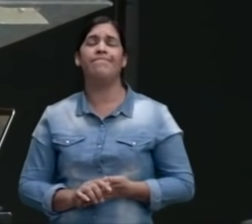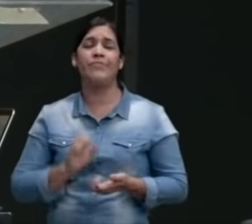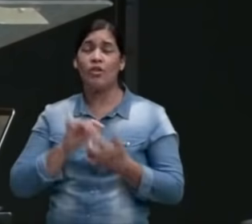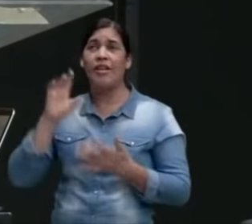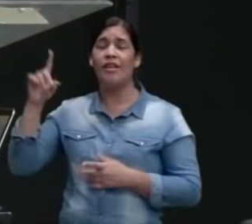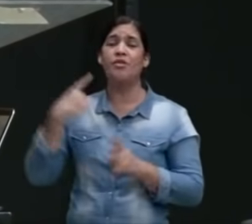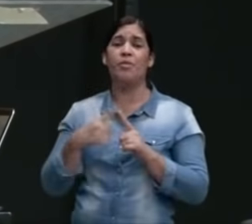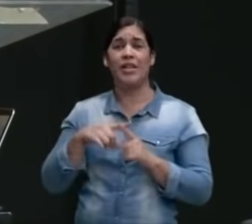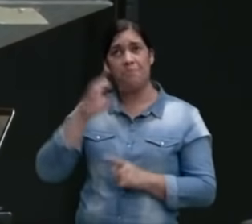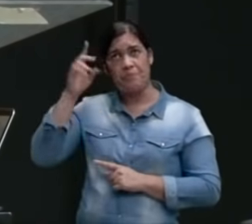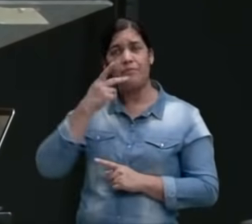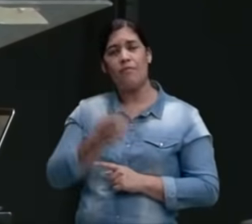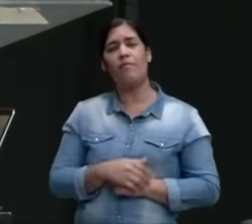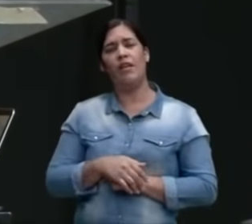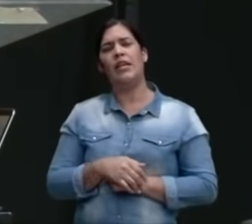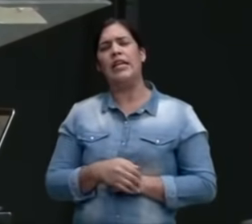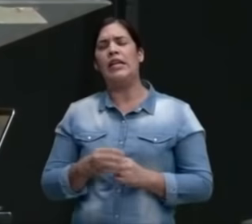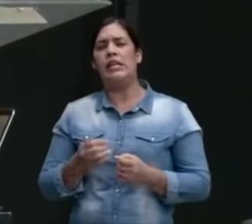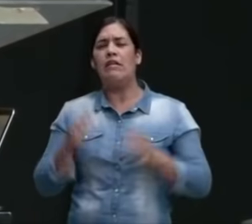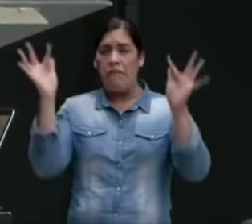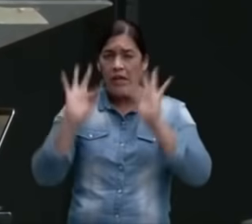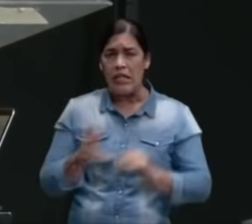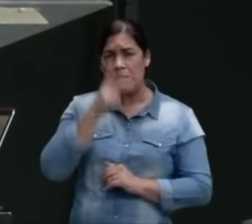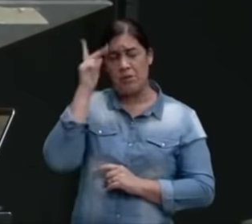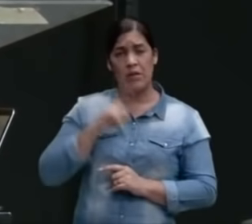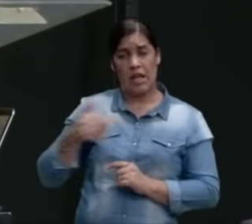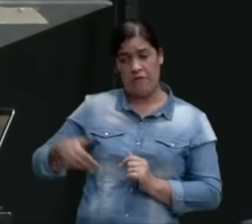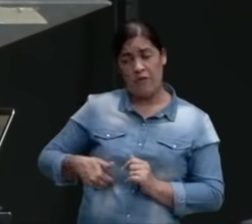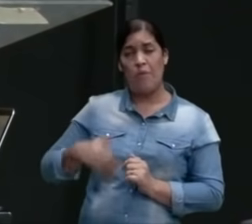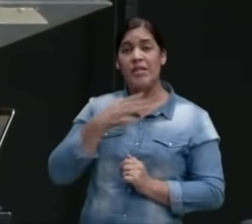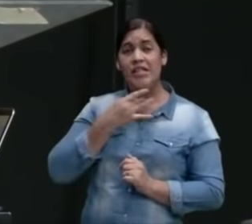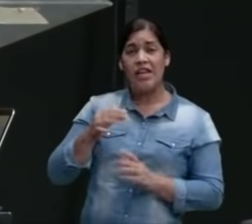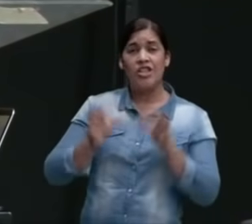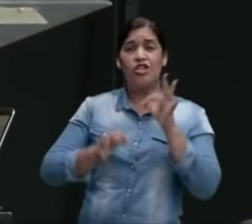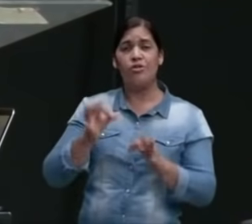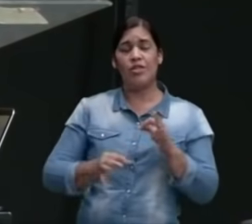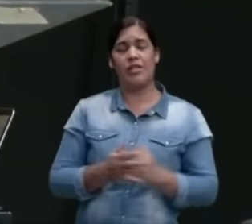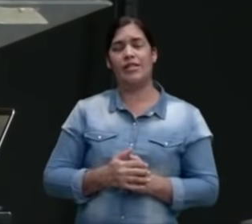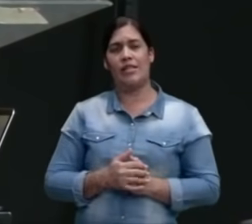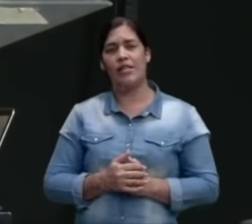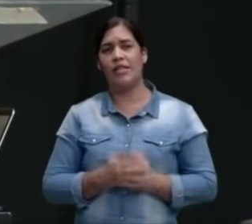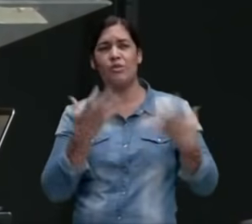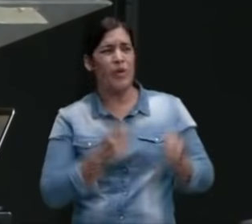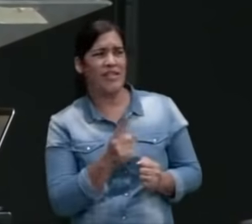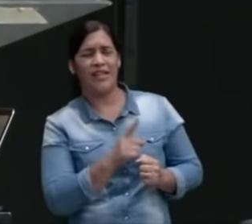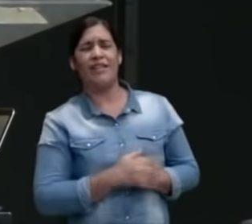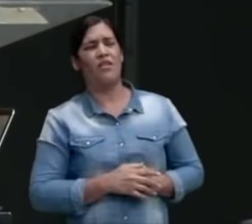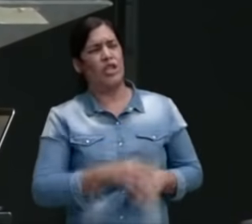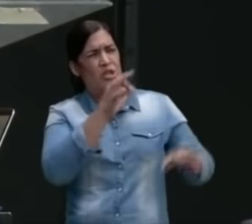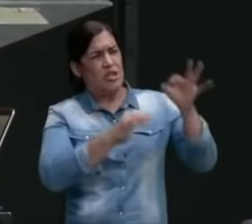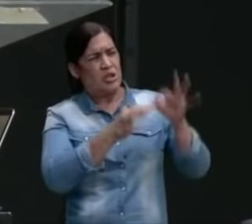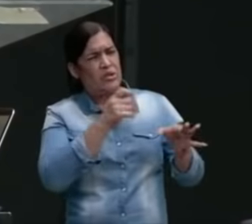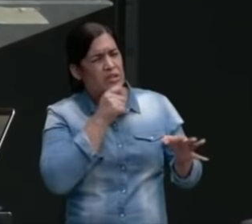falou: bem-aventurado que tem fome e sede de justiça. Aquele que não aceita e acha que é normal, aquele que se entristece em ver a